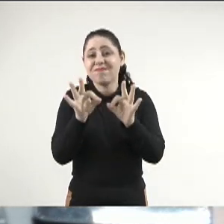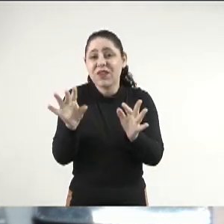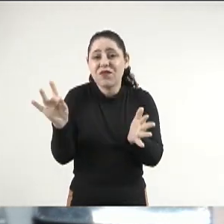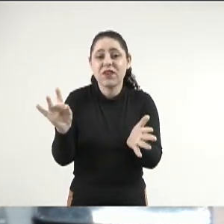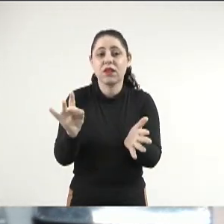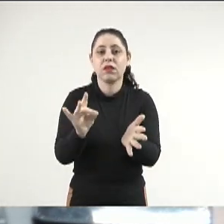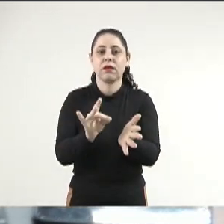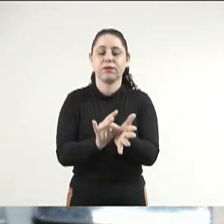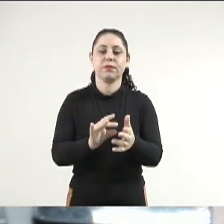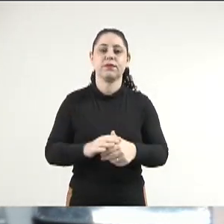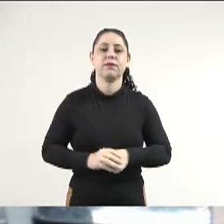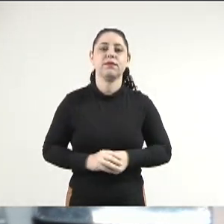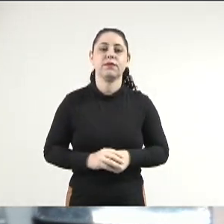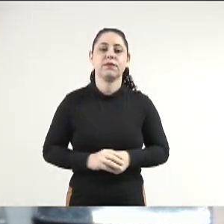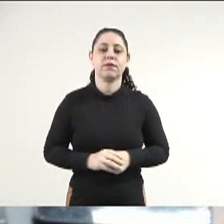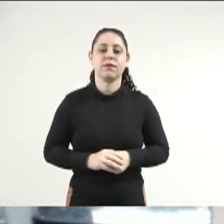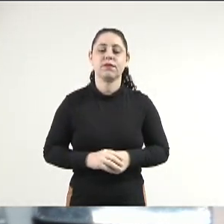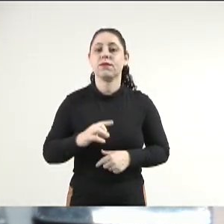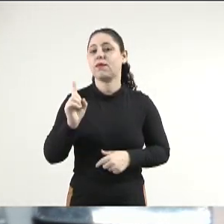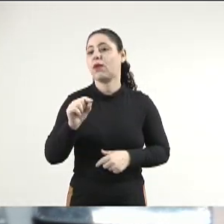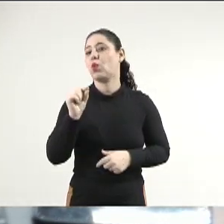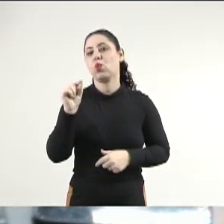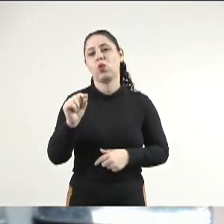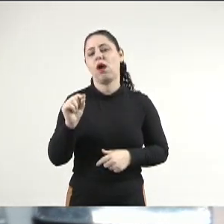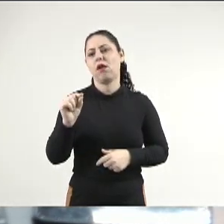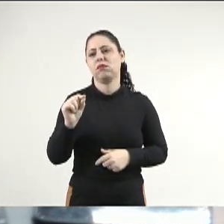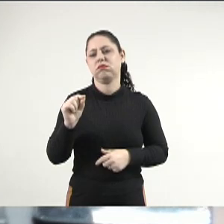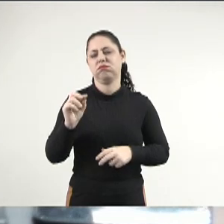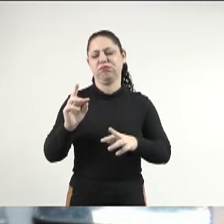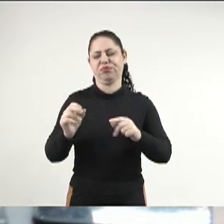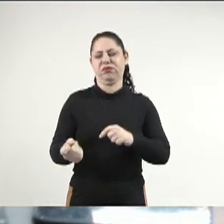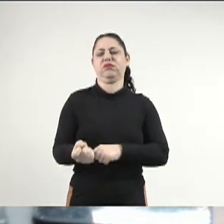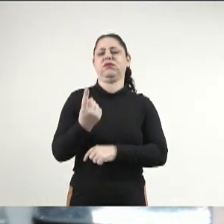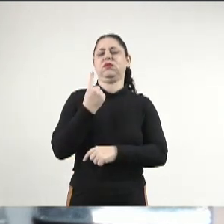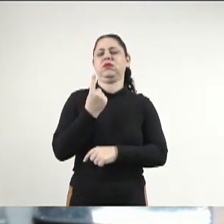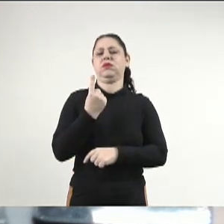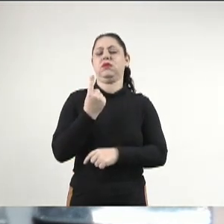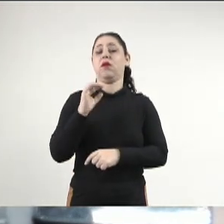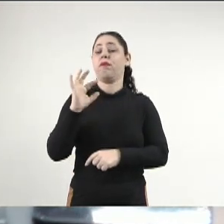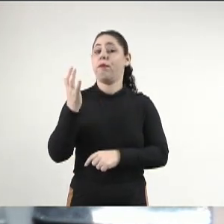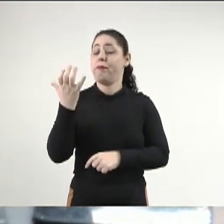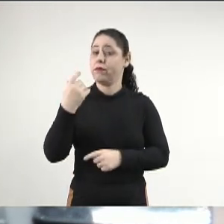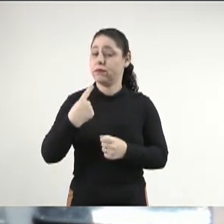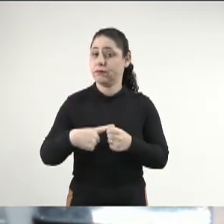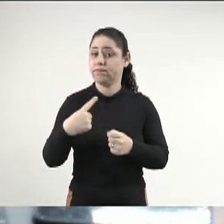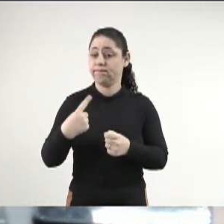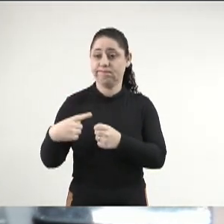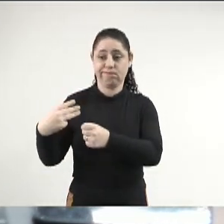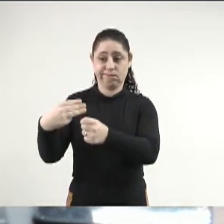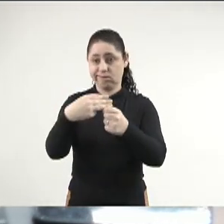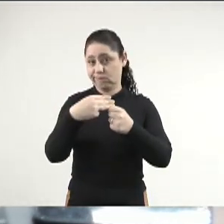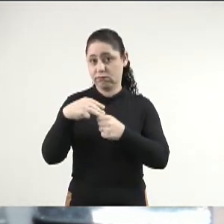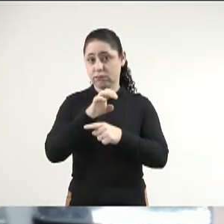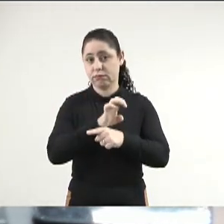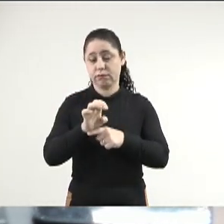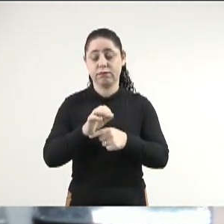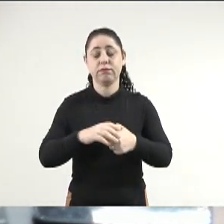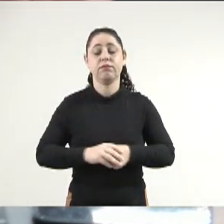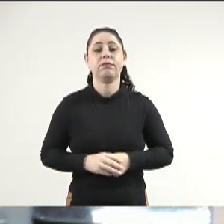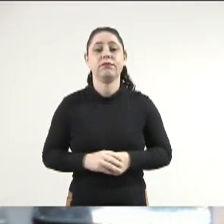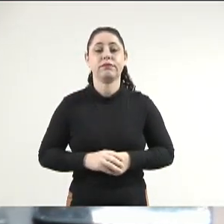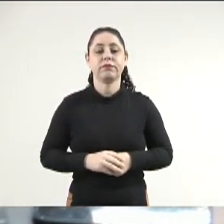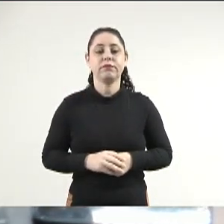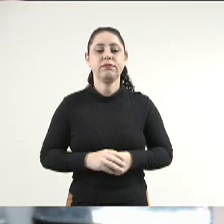realmente era algo anormal acontecendo aqui na cidade e em muitos municípios aqui do Mato Grosso do Sul